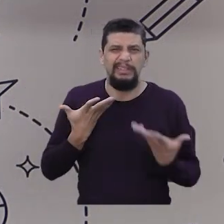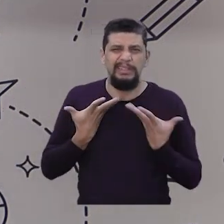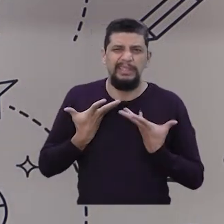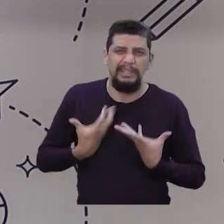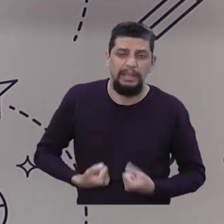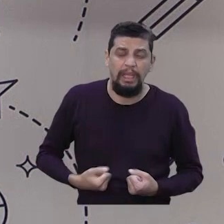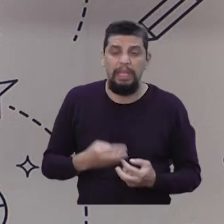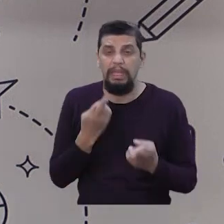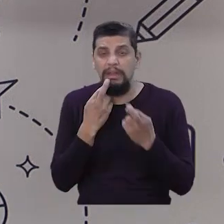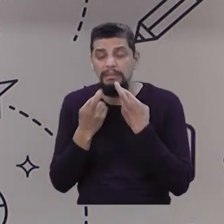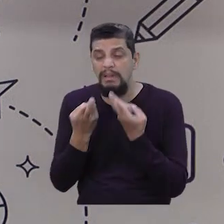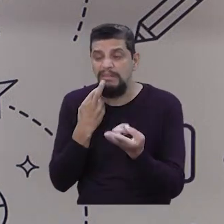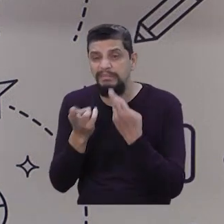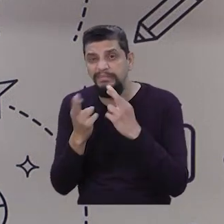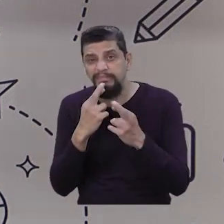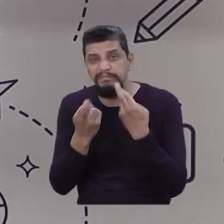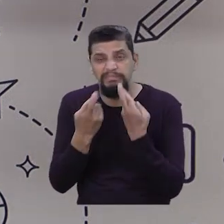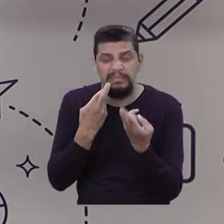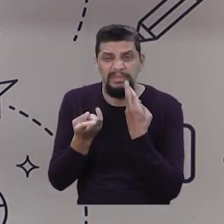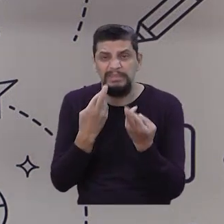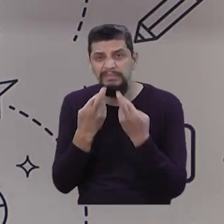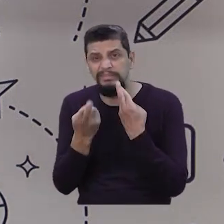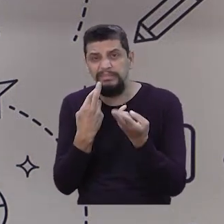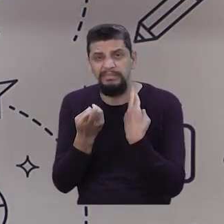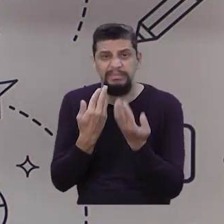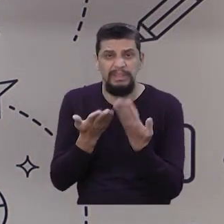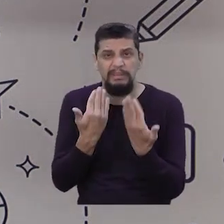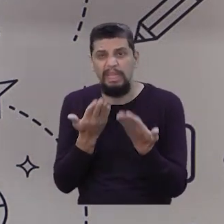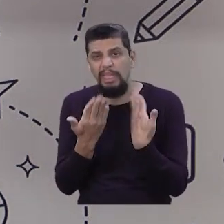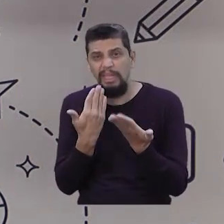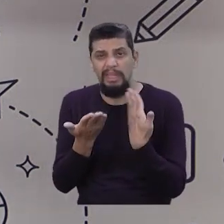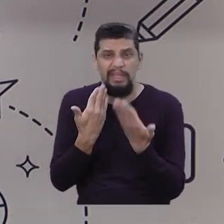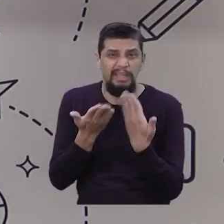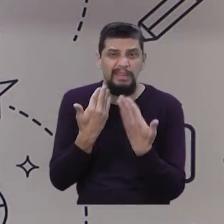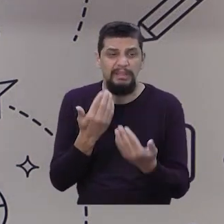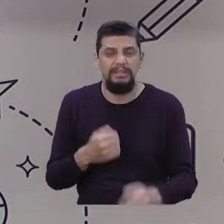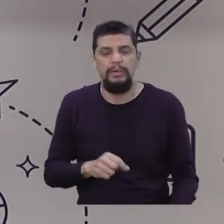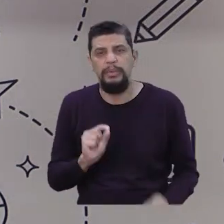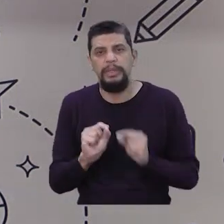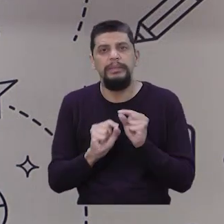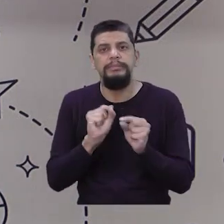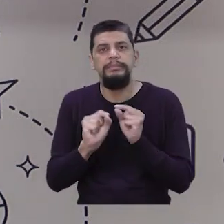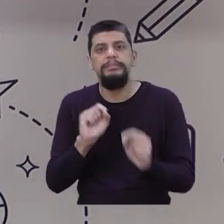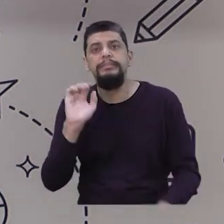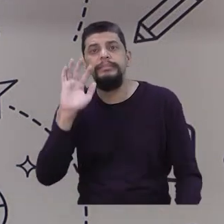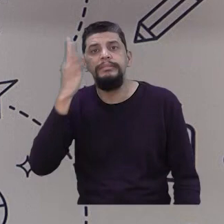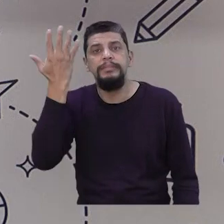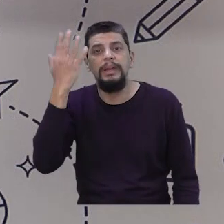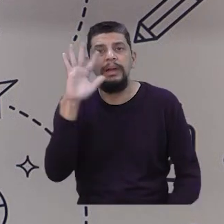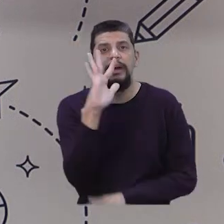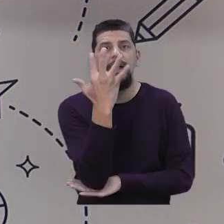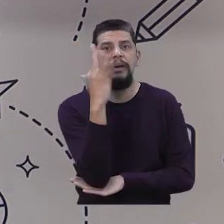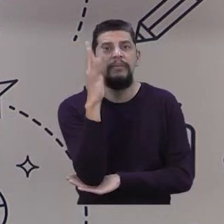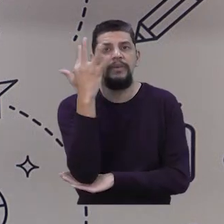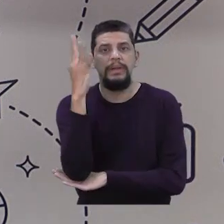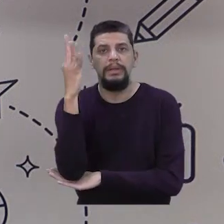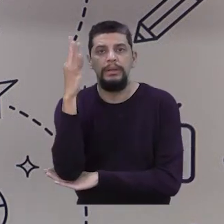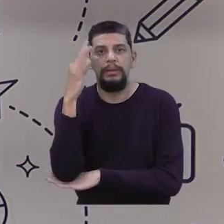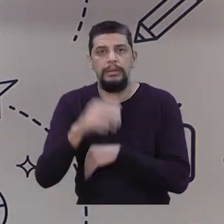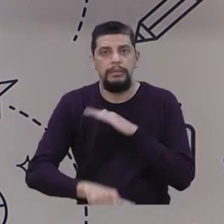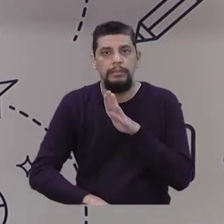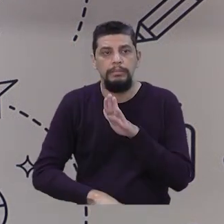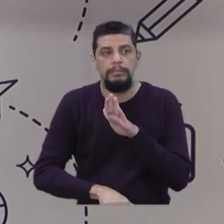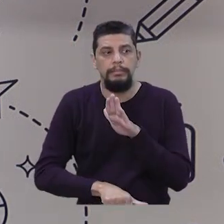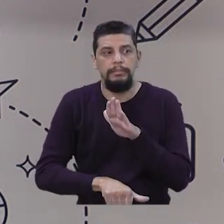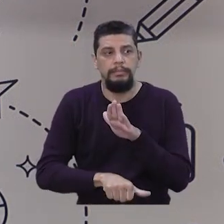ouvir tanta lamentação. Essas lamentações que ficam reclamando, o que aconteceu com a árvore? Opção